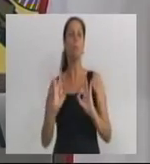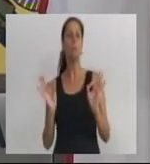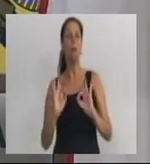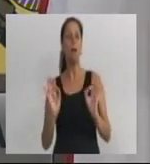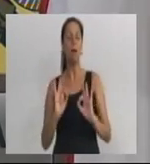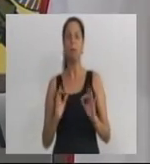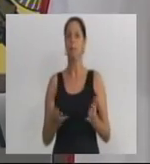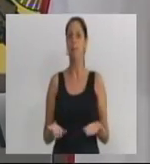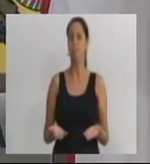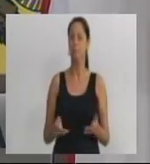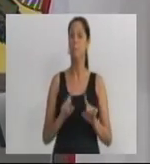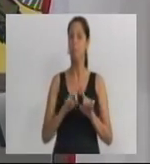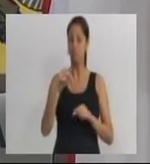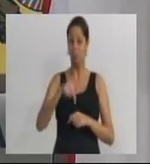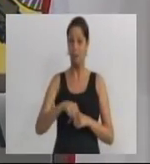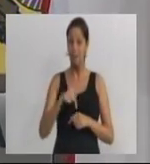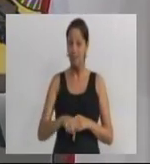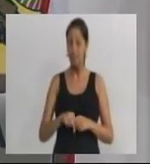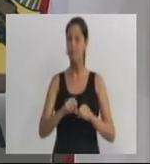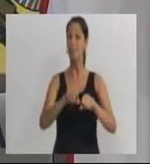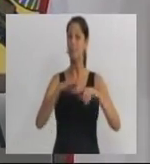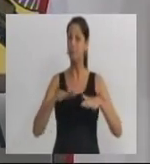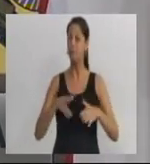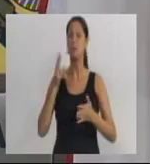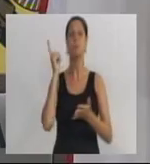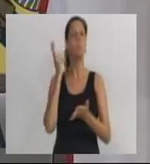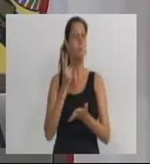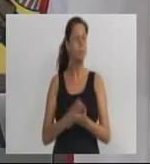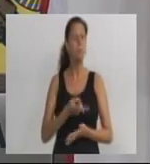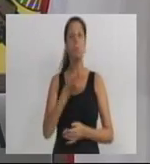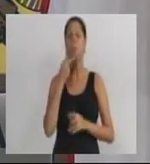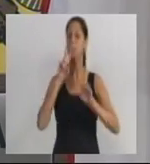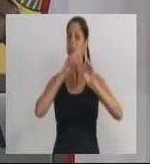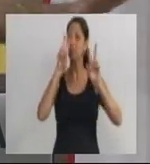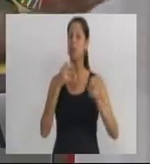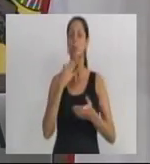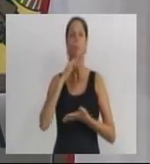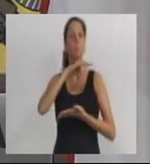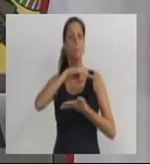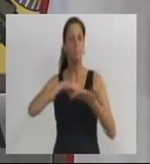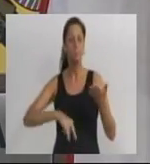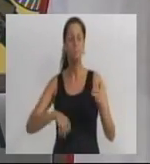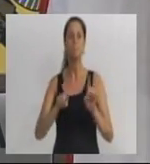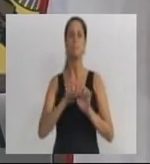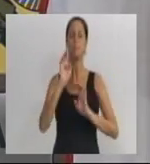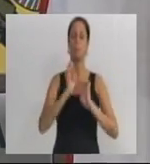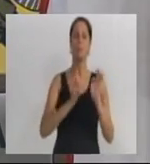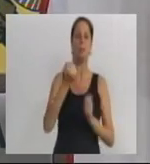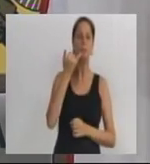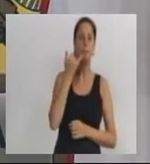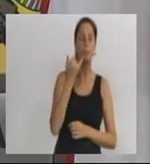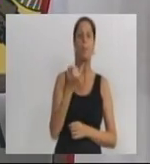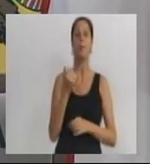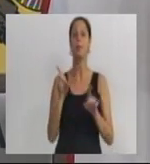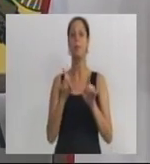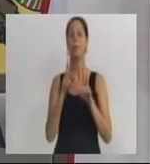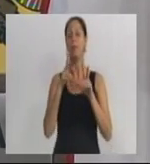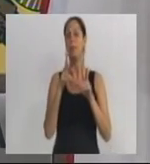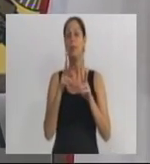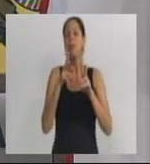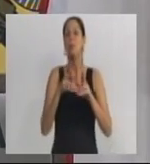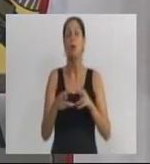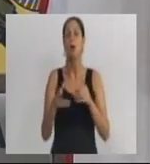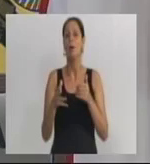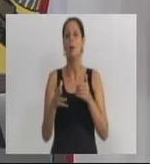assunto passa por esta casa... Praticamente toda a sessão, esses requerimentos passam por esta casa, como passam os requerimentos